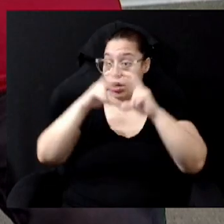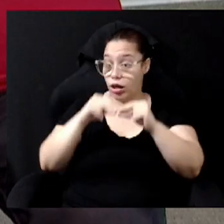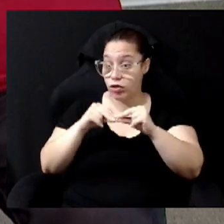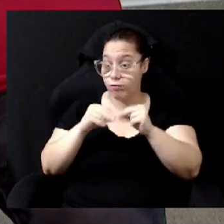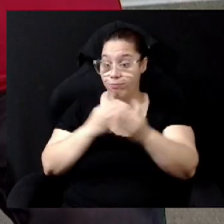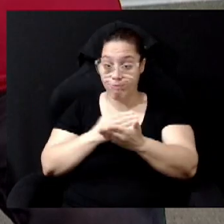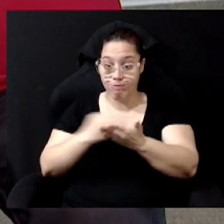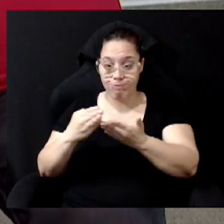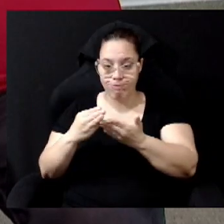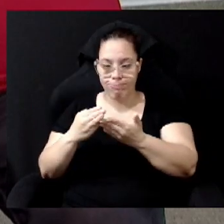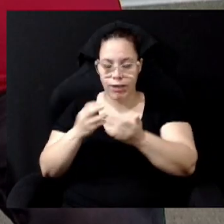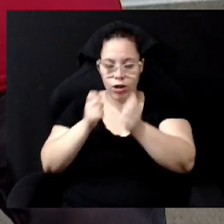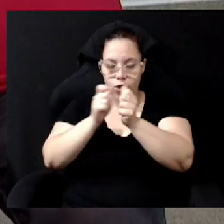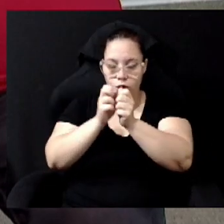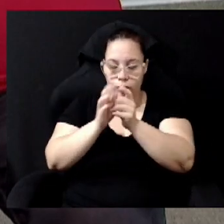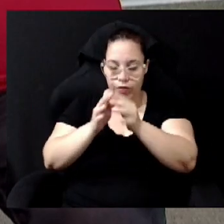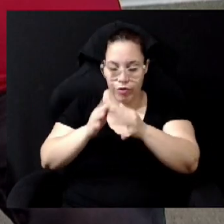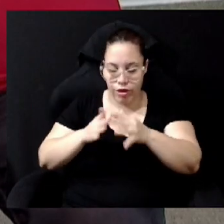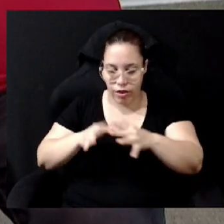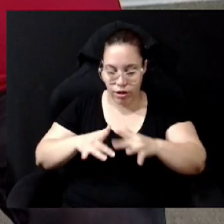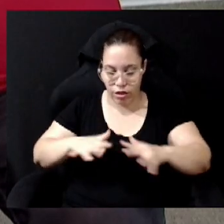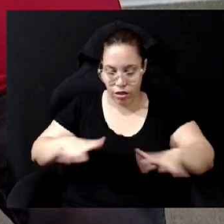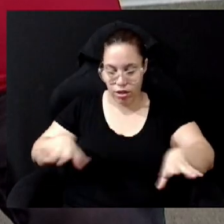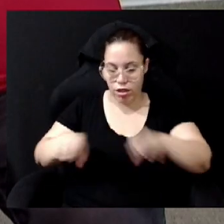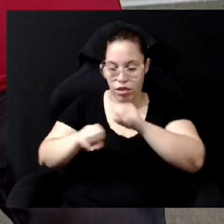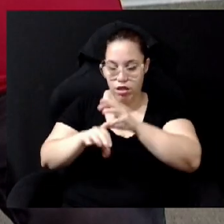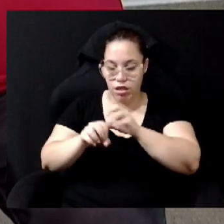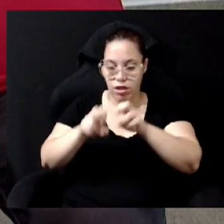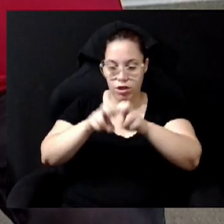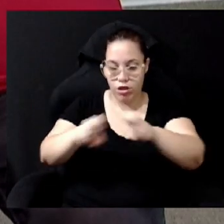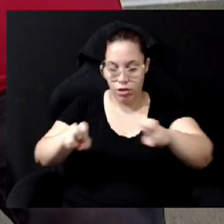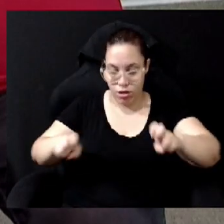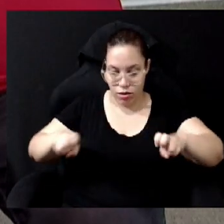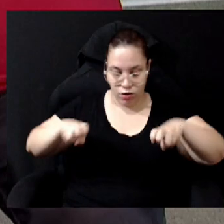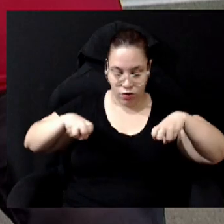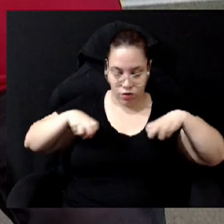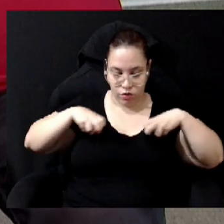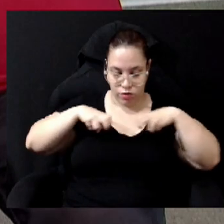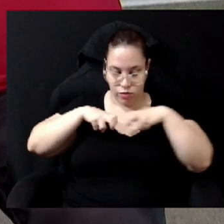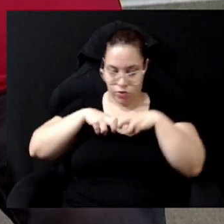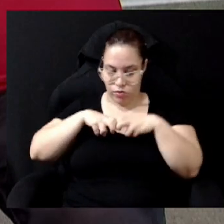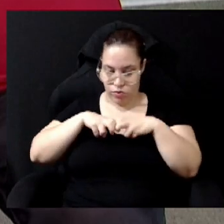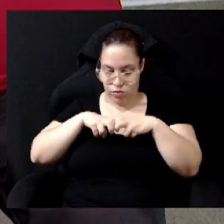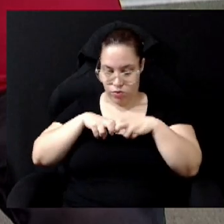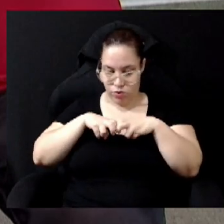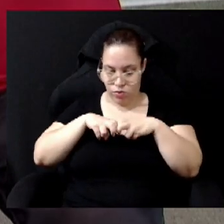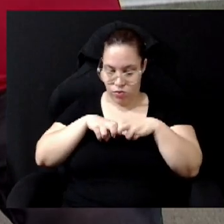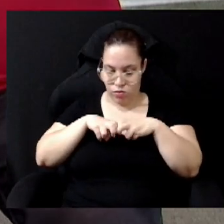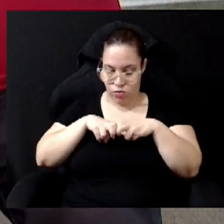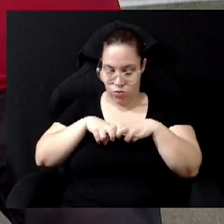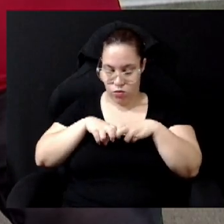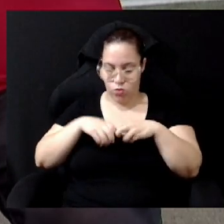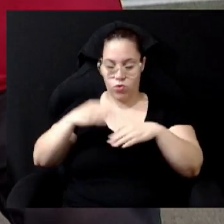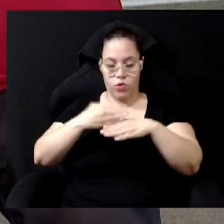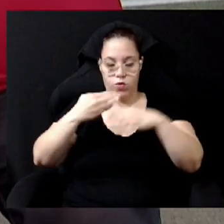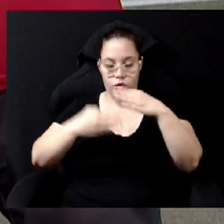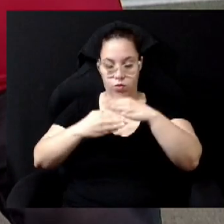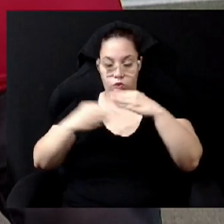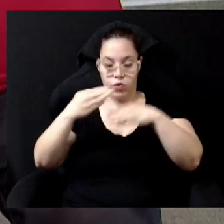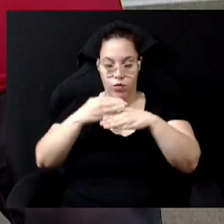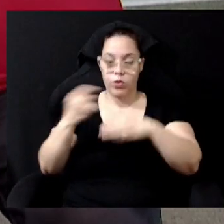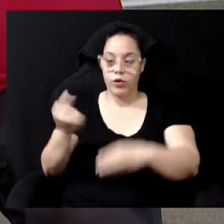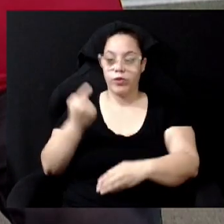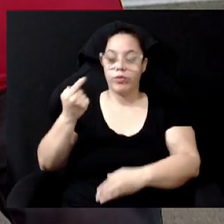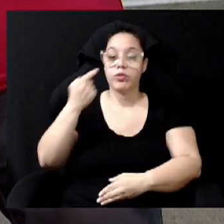essa ideia para a educação. Os círculos, eles são espaços, como eu disse, coletivos de construção coletiva, onde você está vendo aqui, a gente